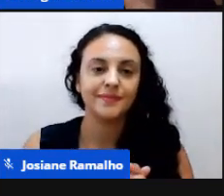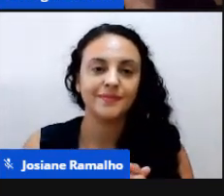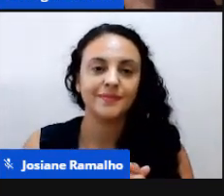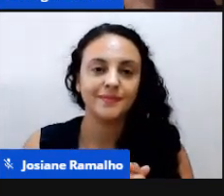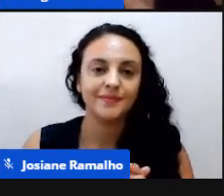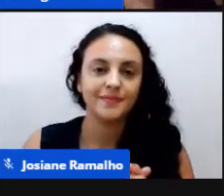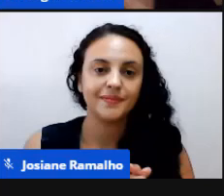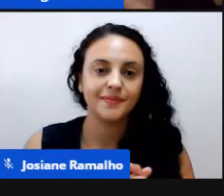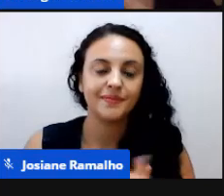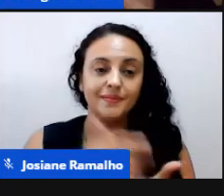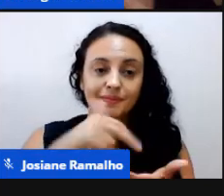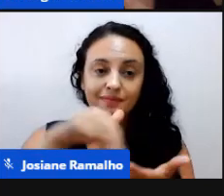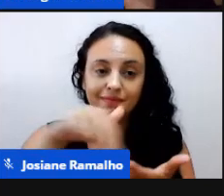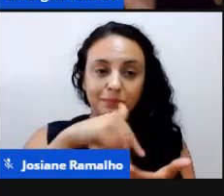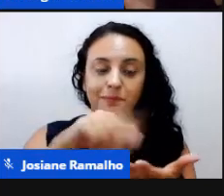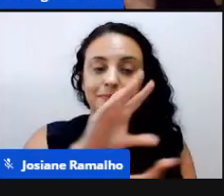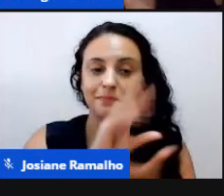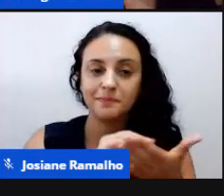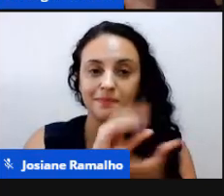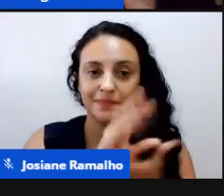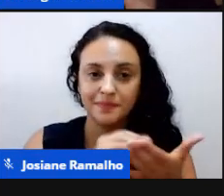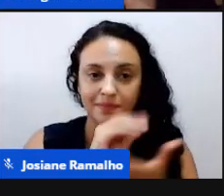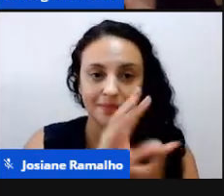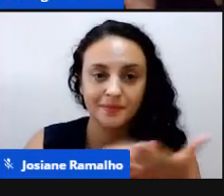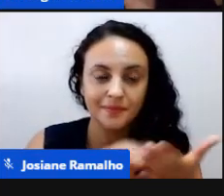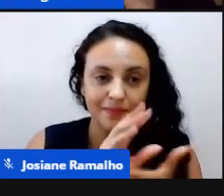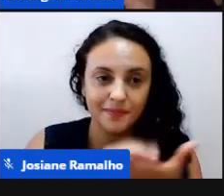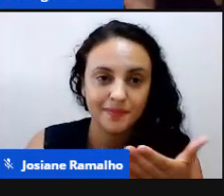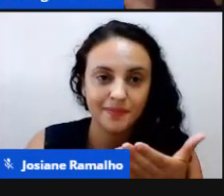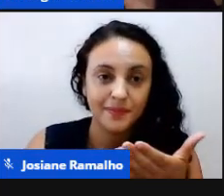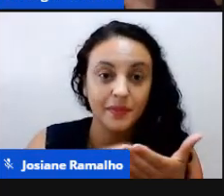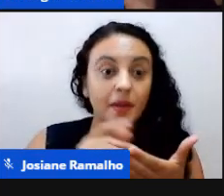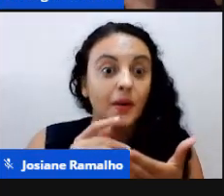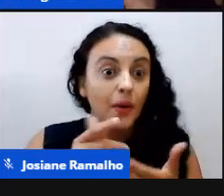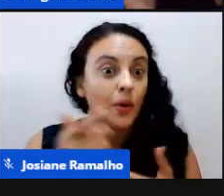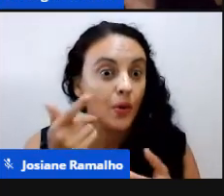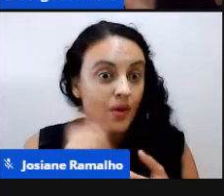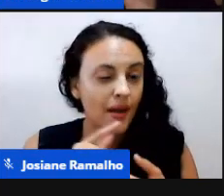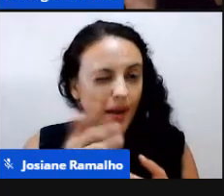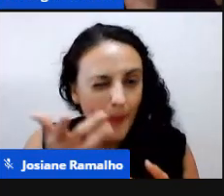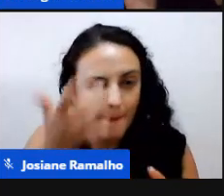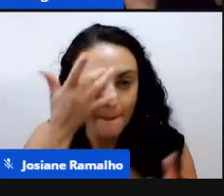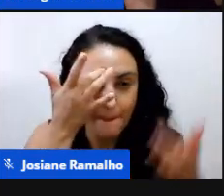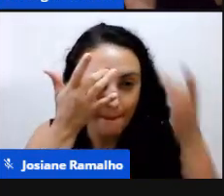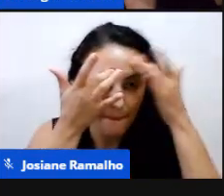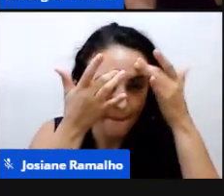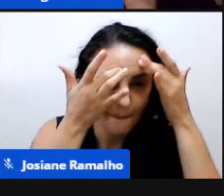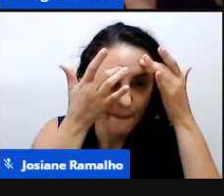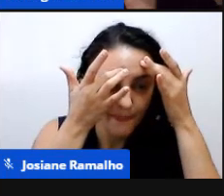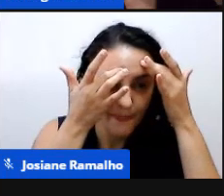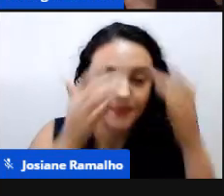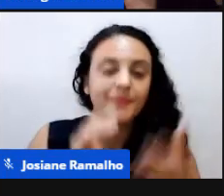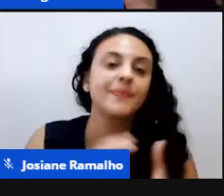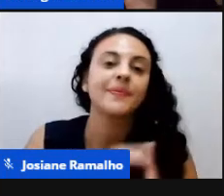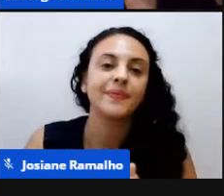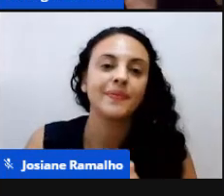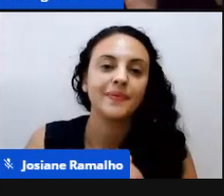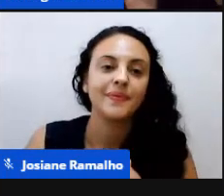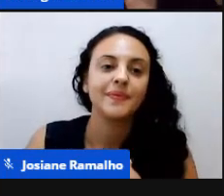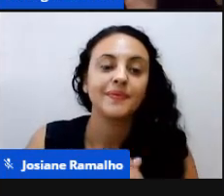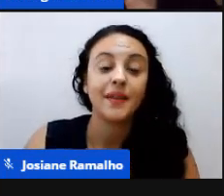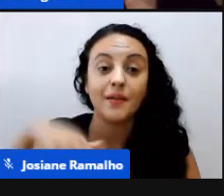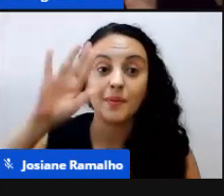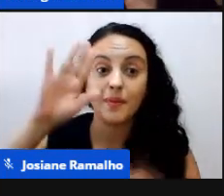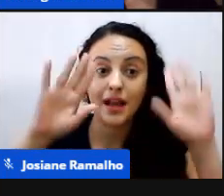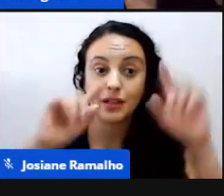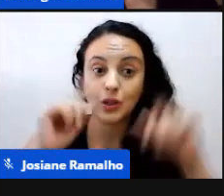da imitação. E vamos ver se ainda dá pra decorar. Levante os braços e comece a girar.